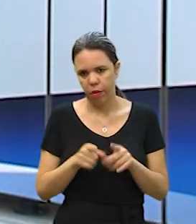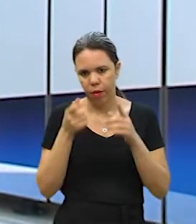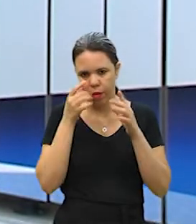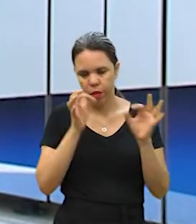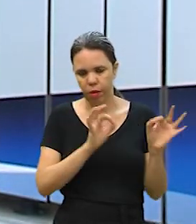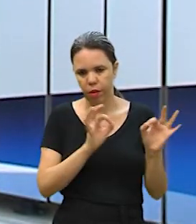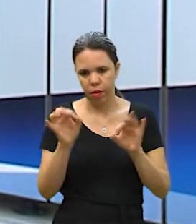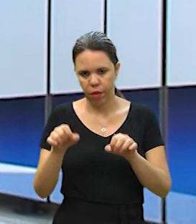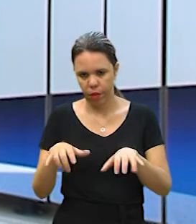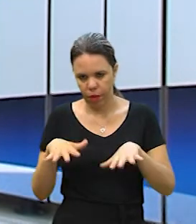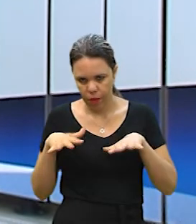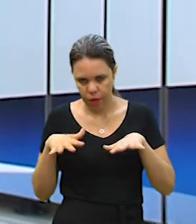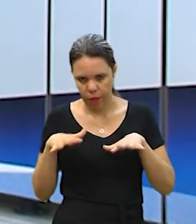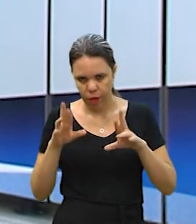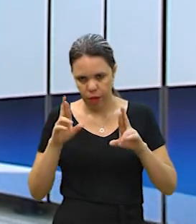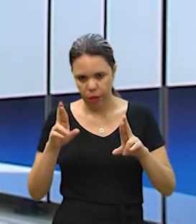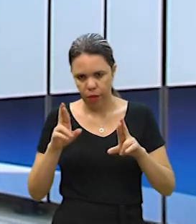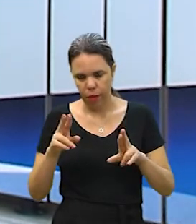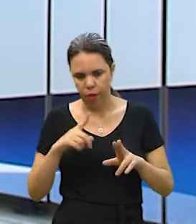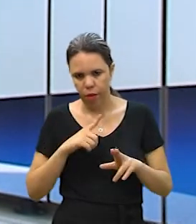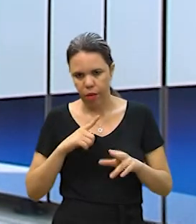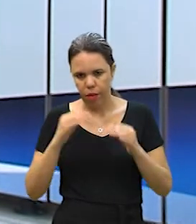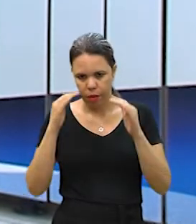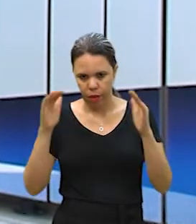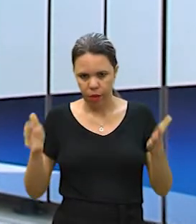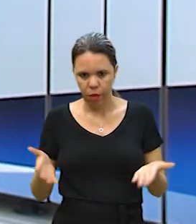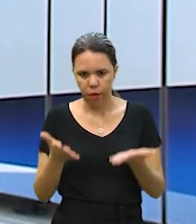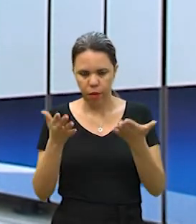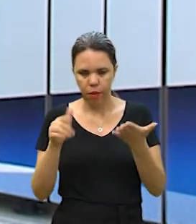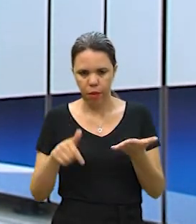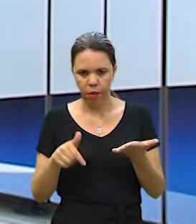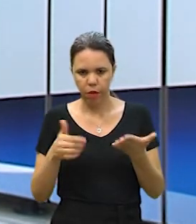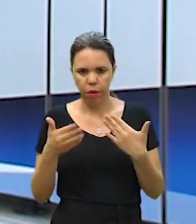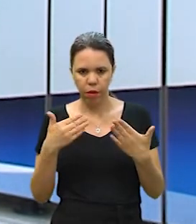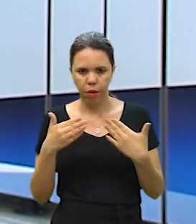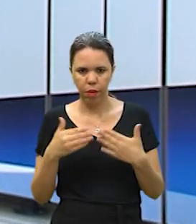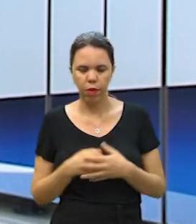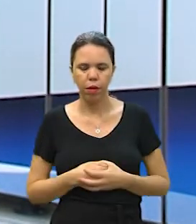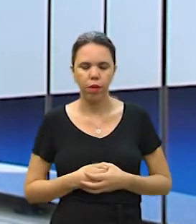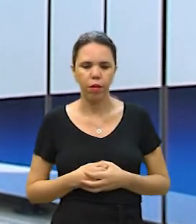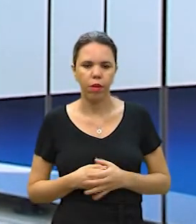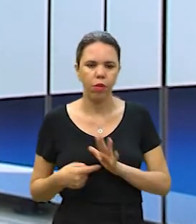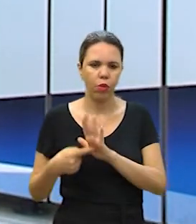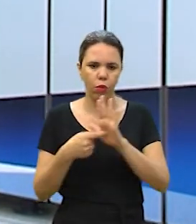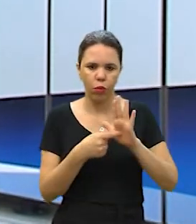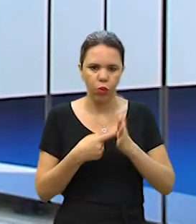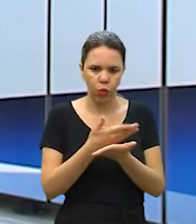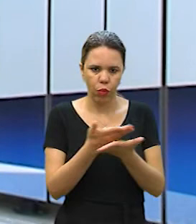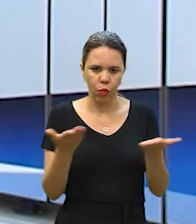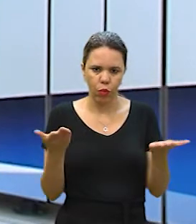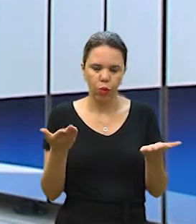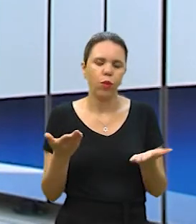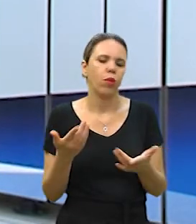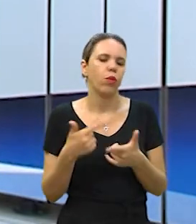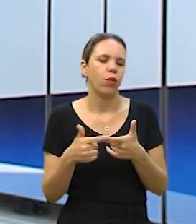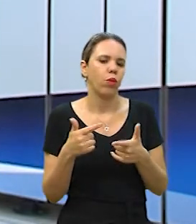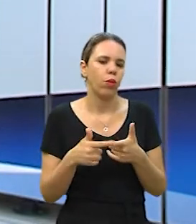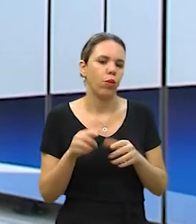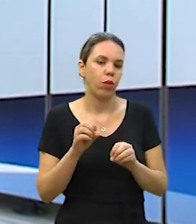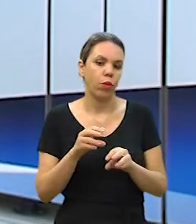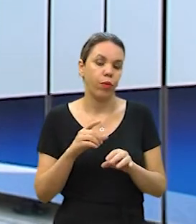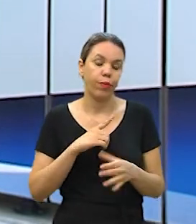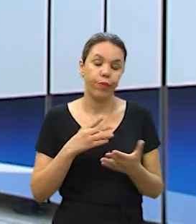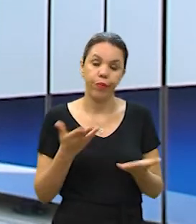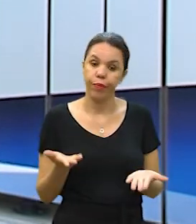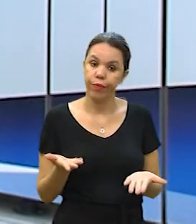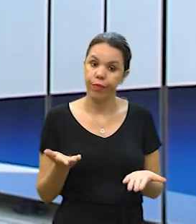sua audiência. Espero que a gente tenha contribuído para este debate, mostrado a você a realidade do ensino que nós temos aqui